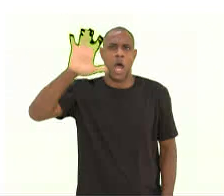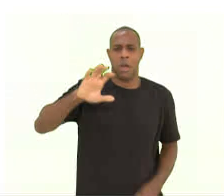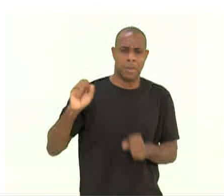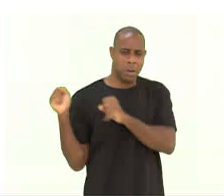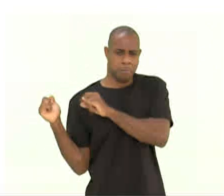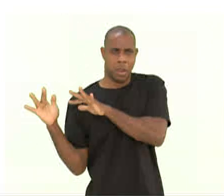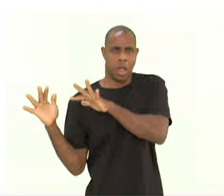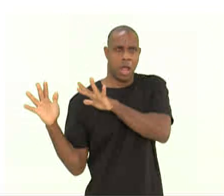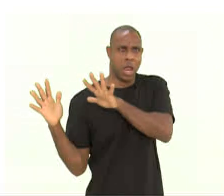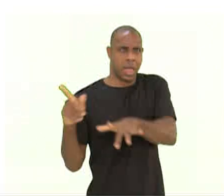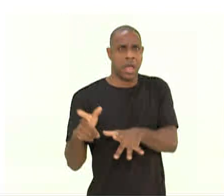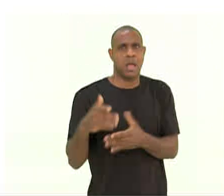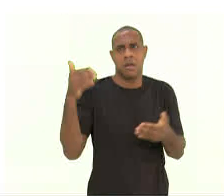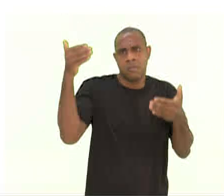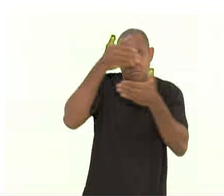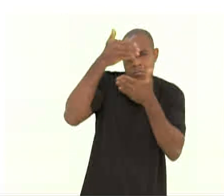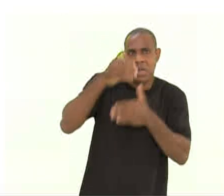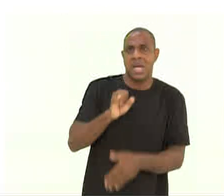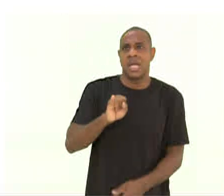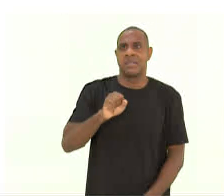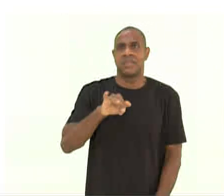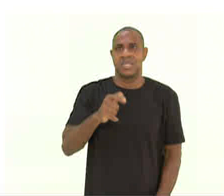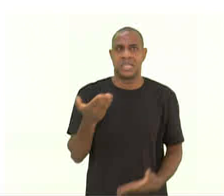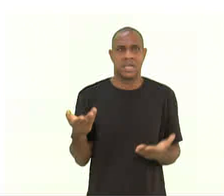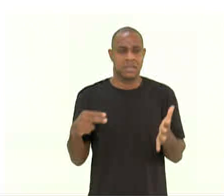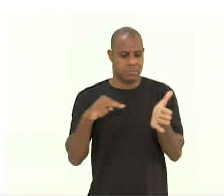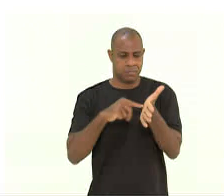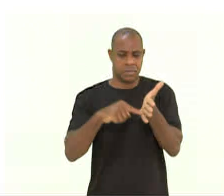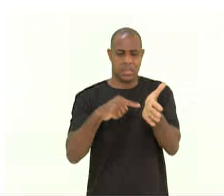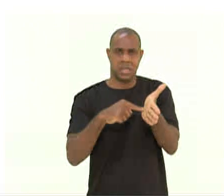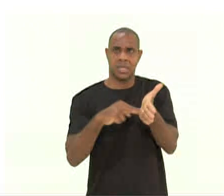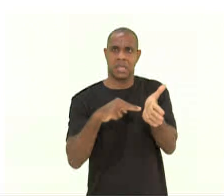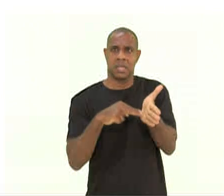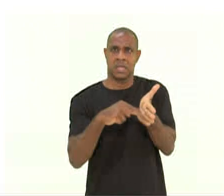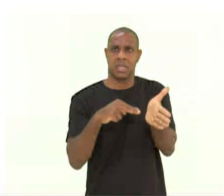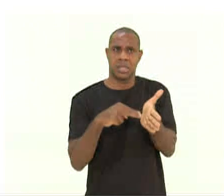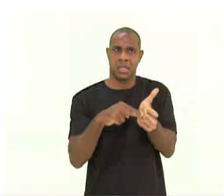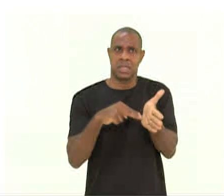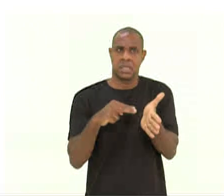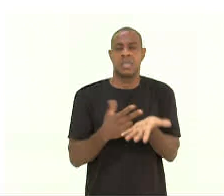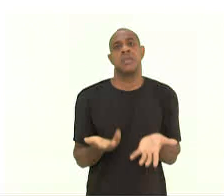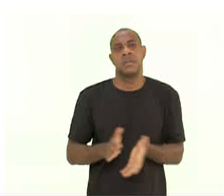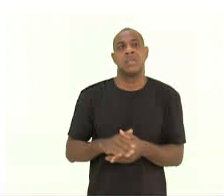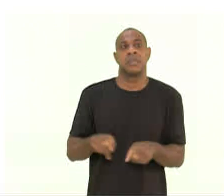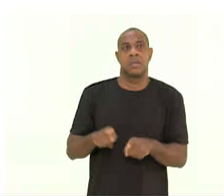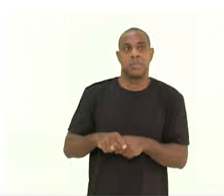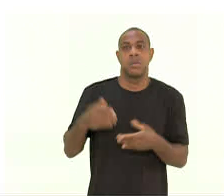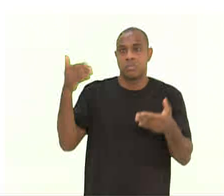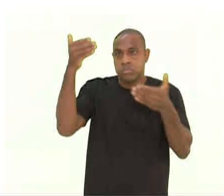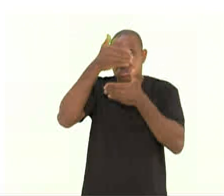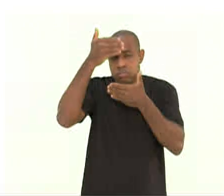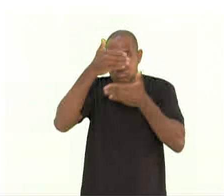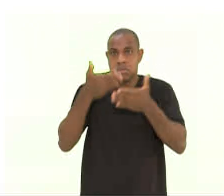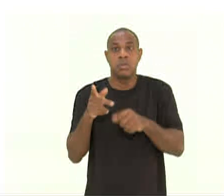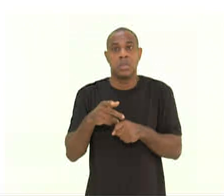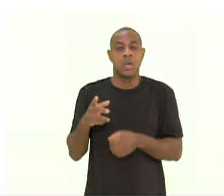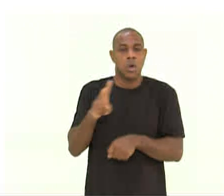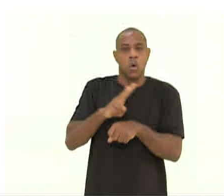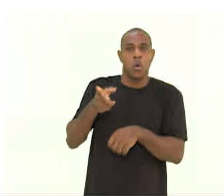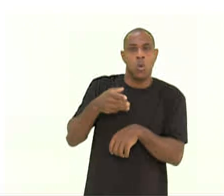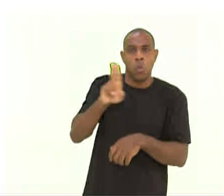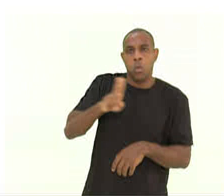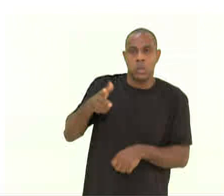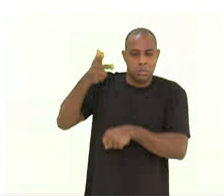Síria para engrossar suas fileiras. Hoje, o Estado Islâmico utiliza câmeras acopladas aos fuzis precisamente